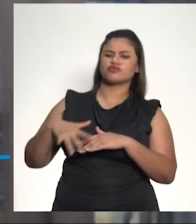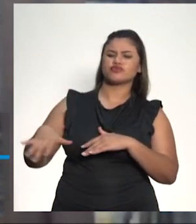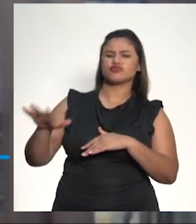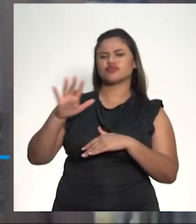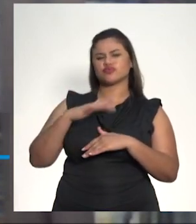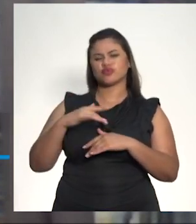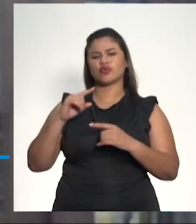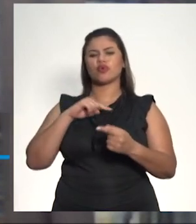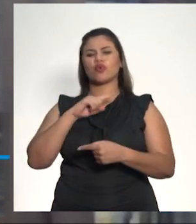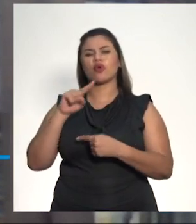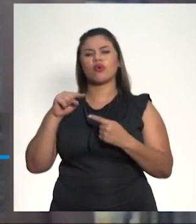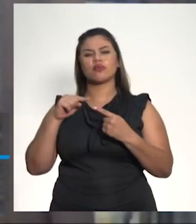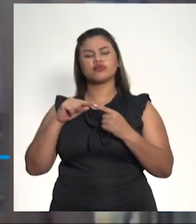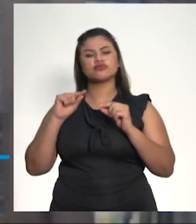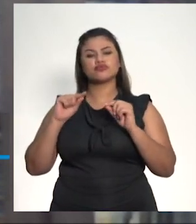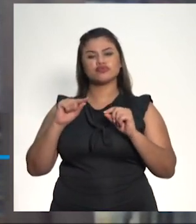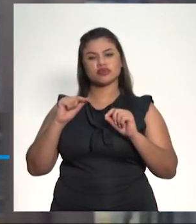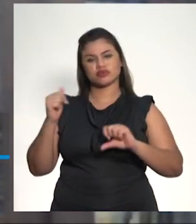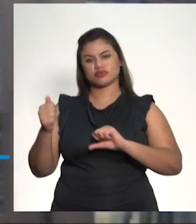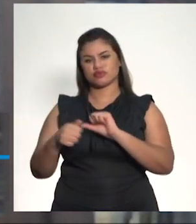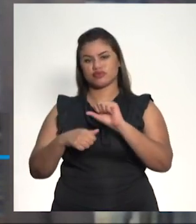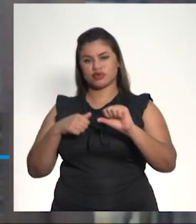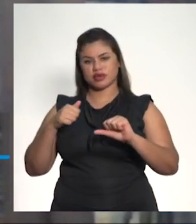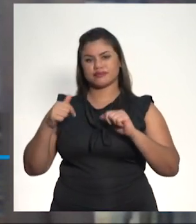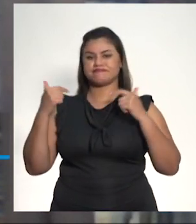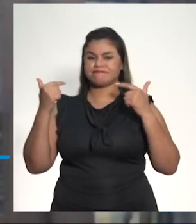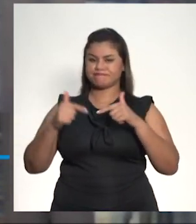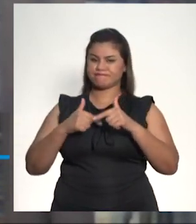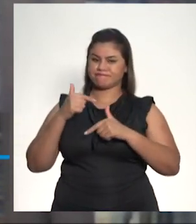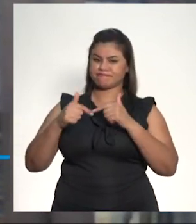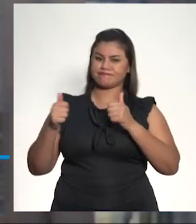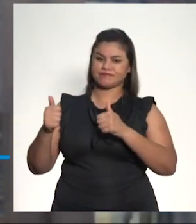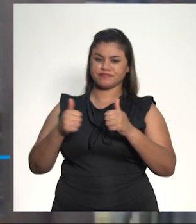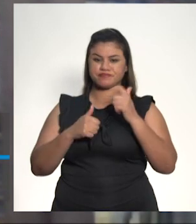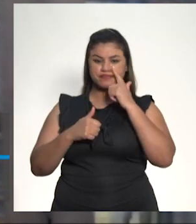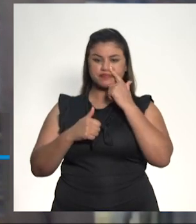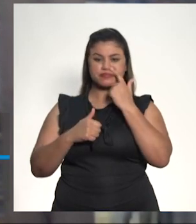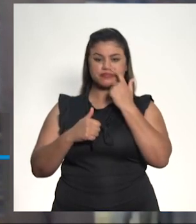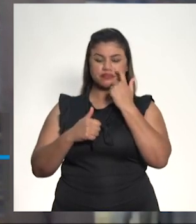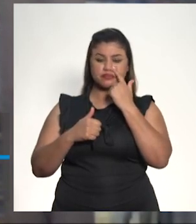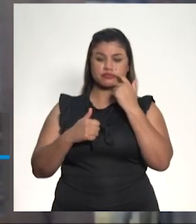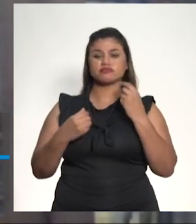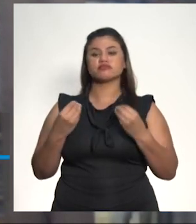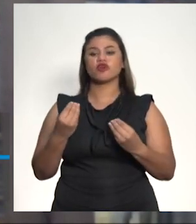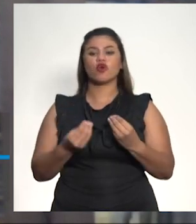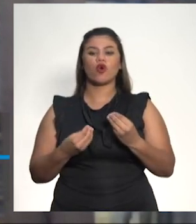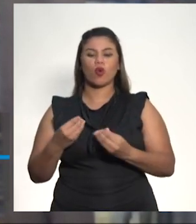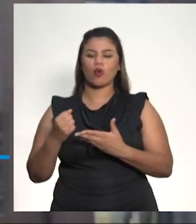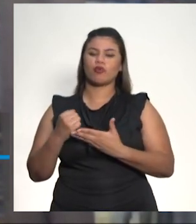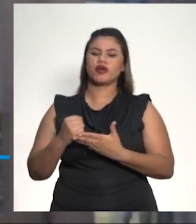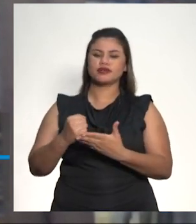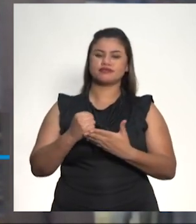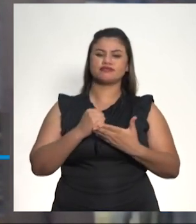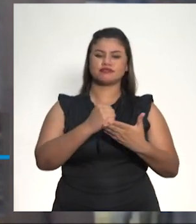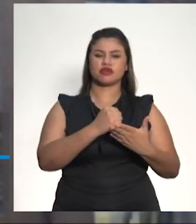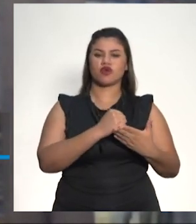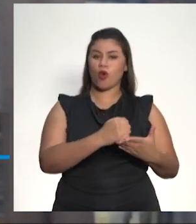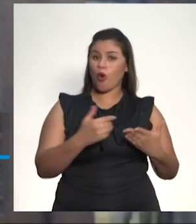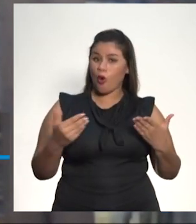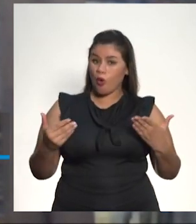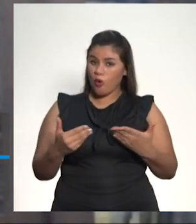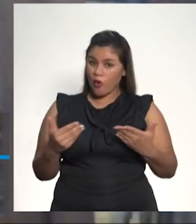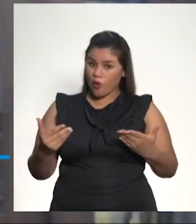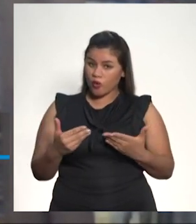com o objetivo de transformar a condição do trabalhador. Assim, esses entregadores, hoje, por causa